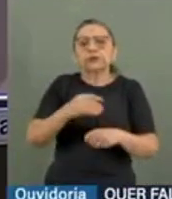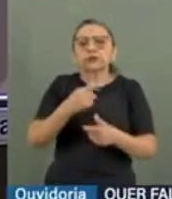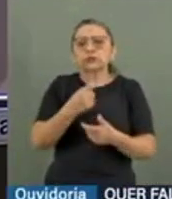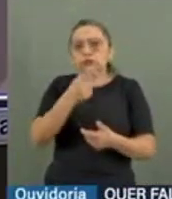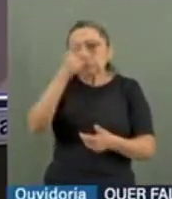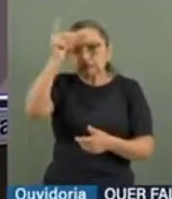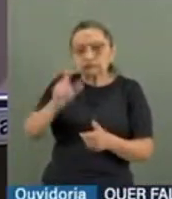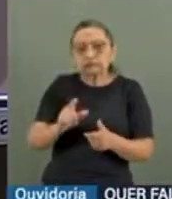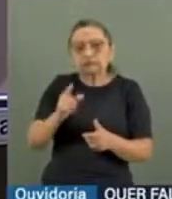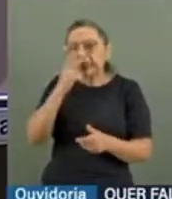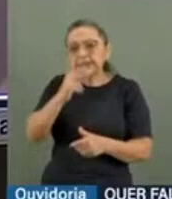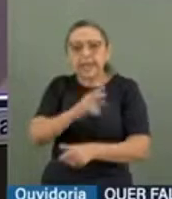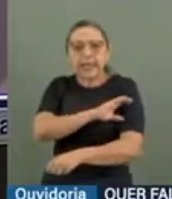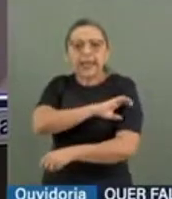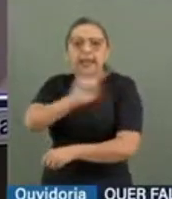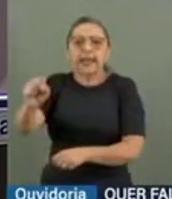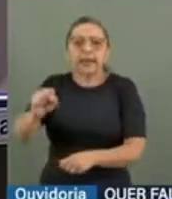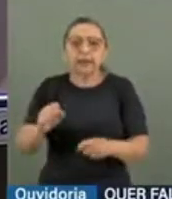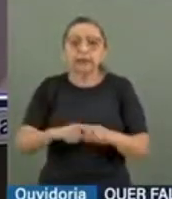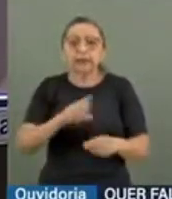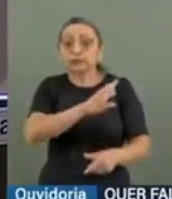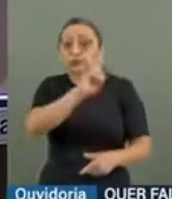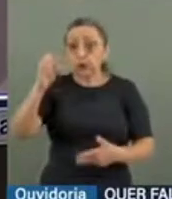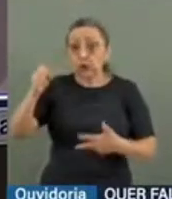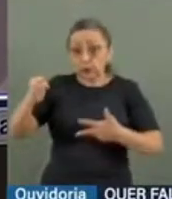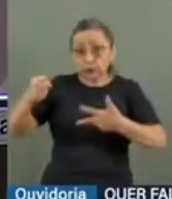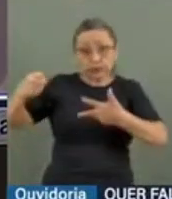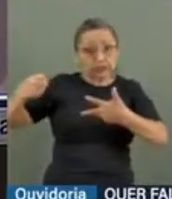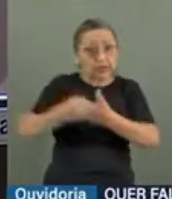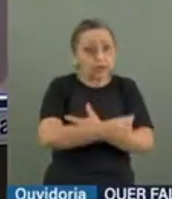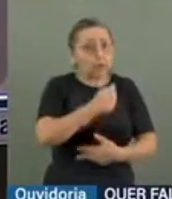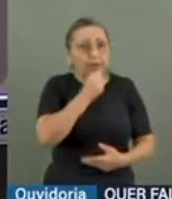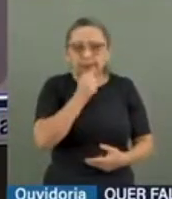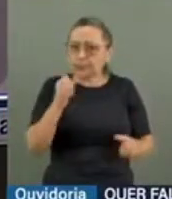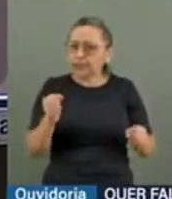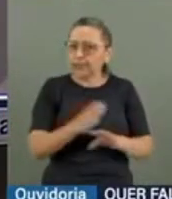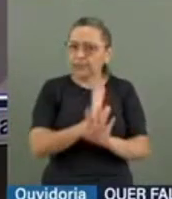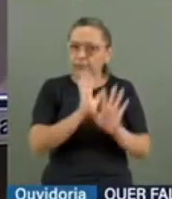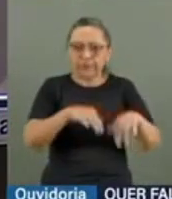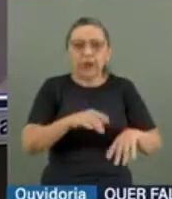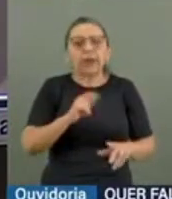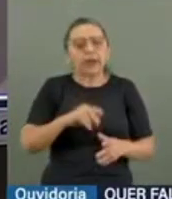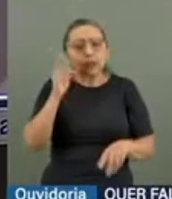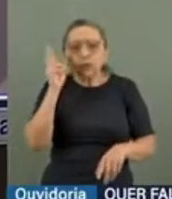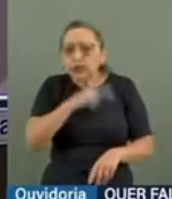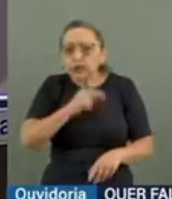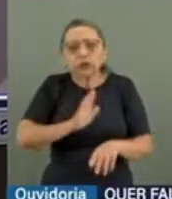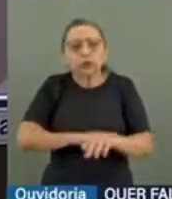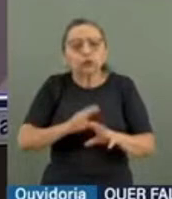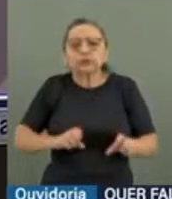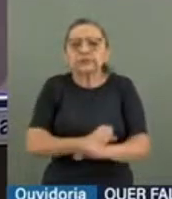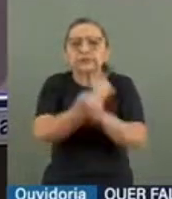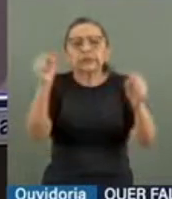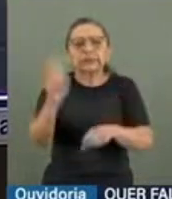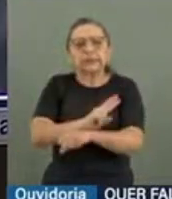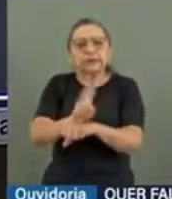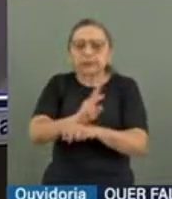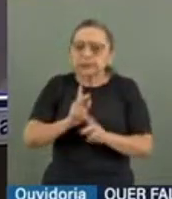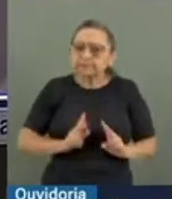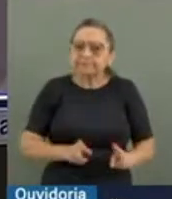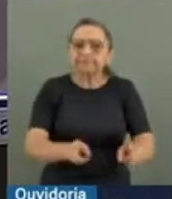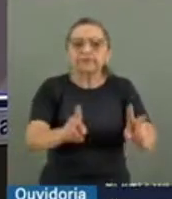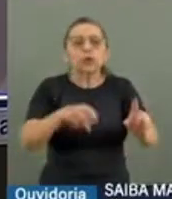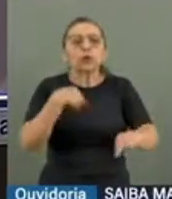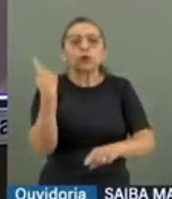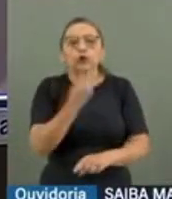perpetrados em heróis. O 8 de janeiro ainda não terminou. Urge que o sistema de vigilância seja permanente.